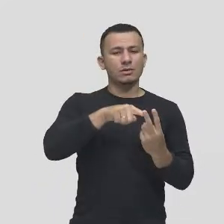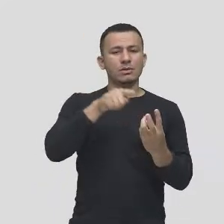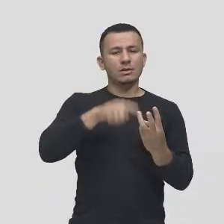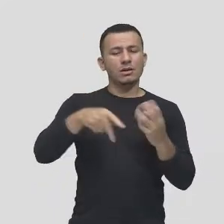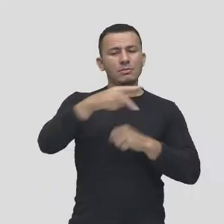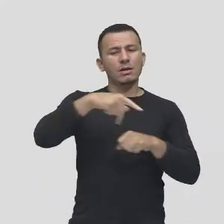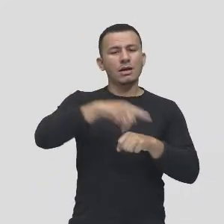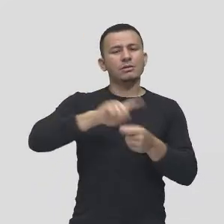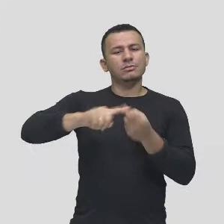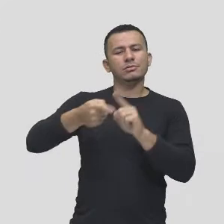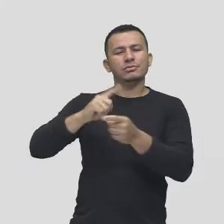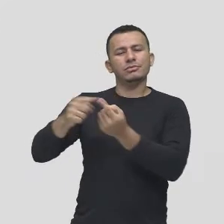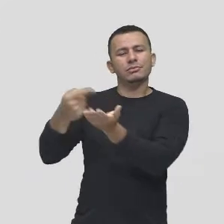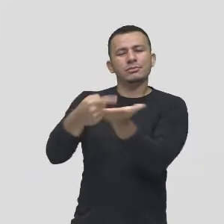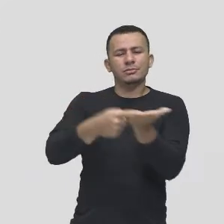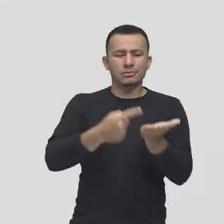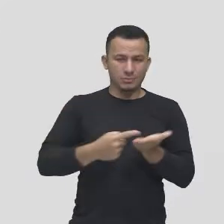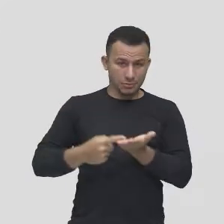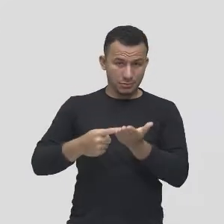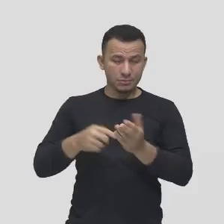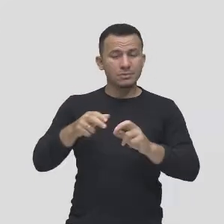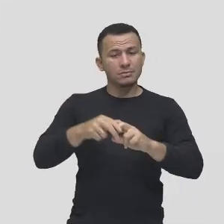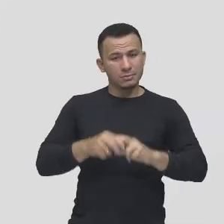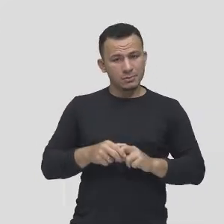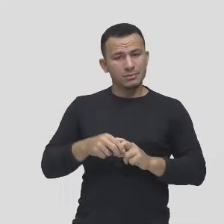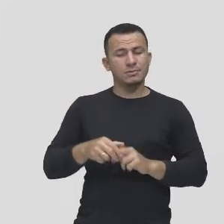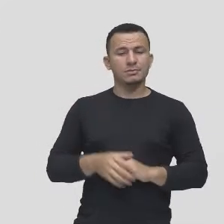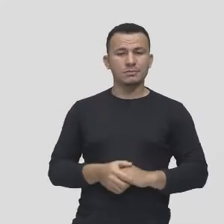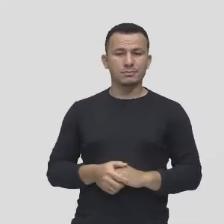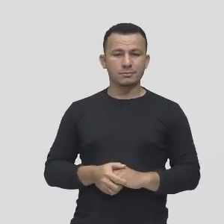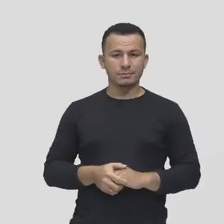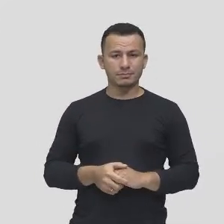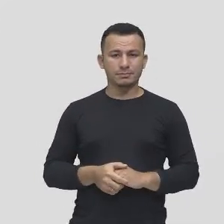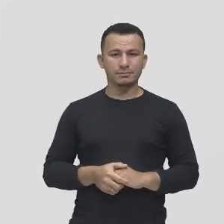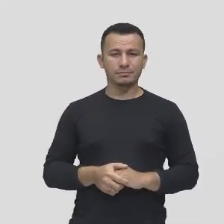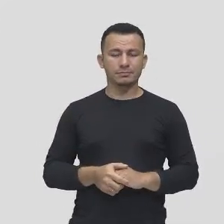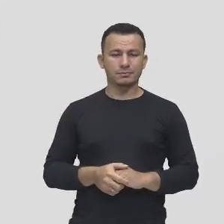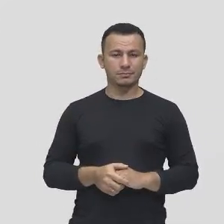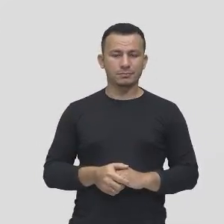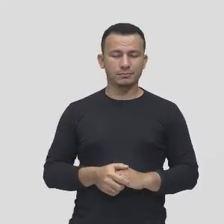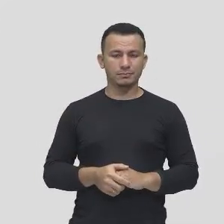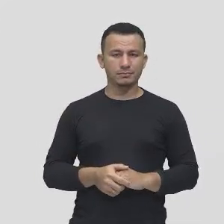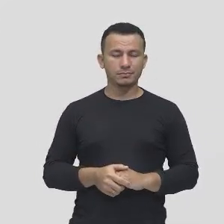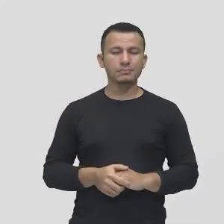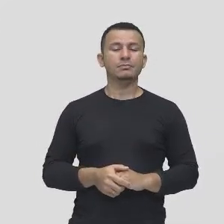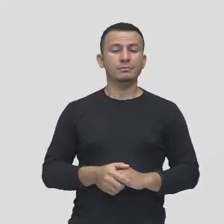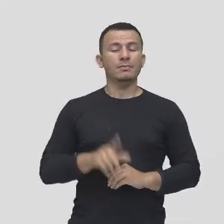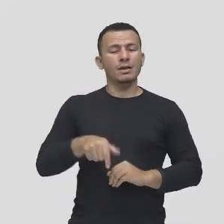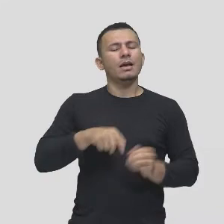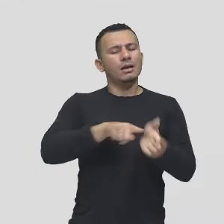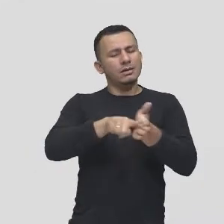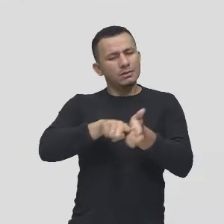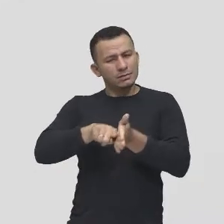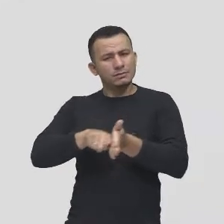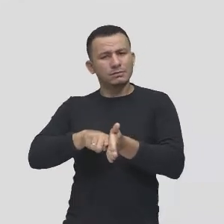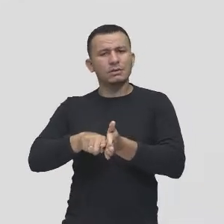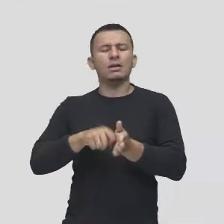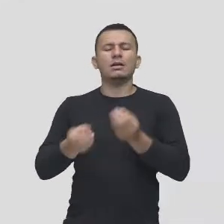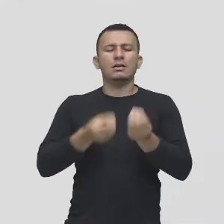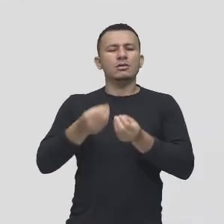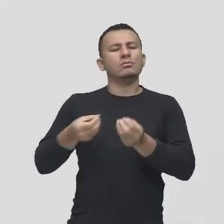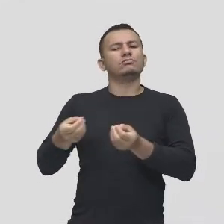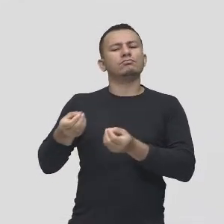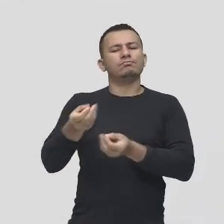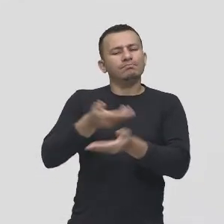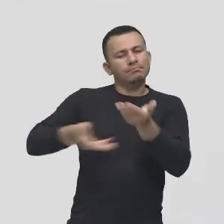aí. Ok, pessoal? Então a ideia é exatamente essa, né? De verificar ali essa parceria entre